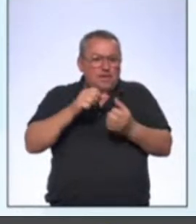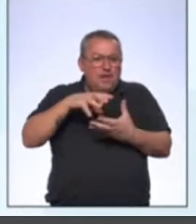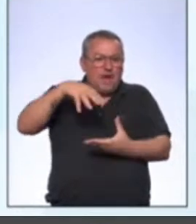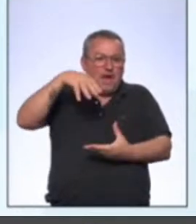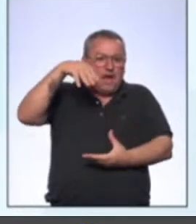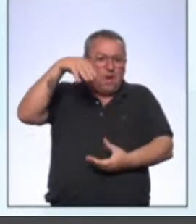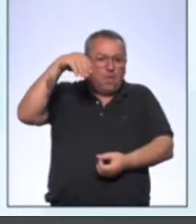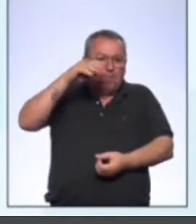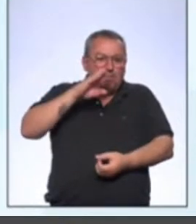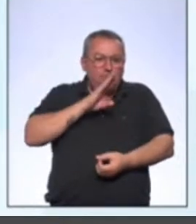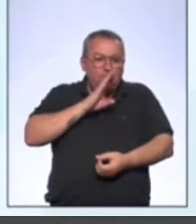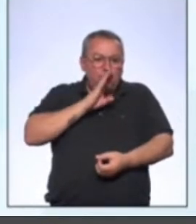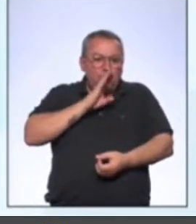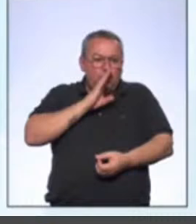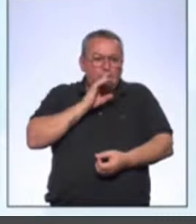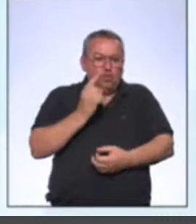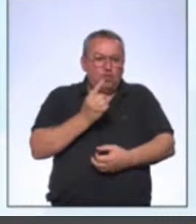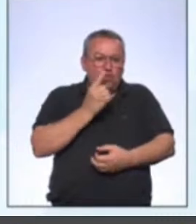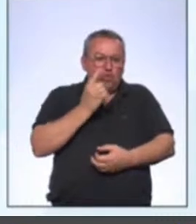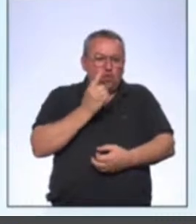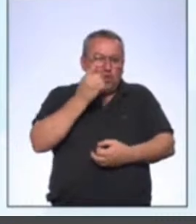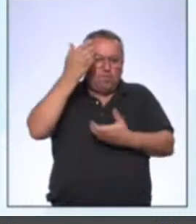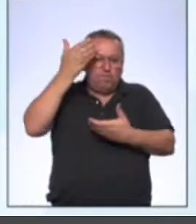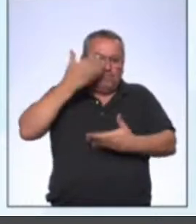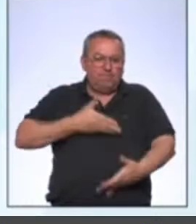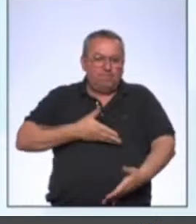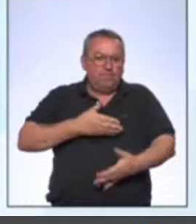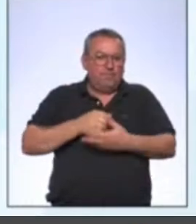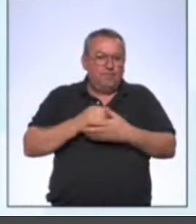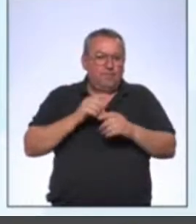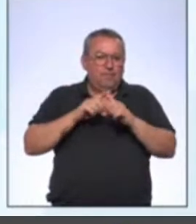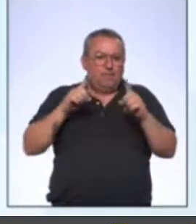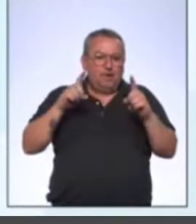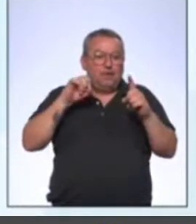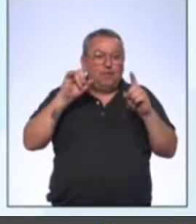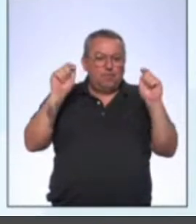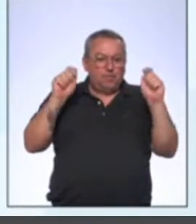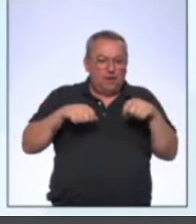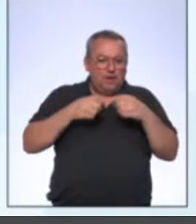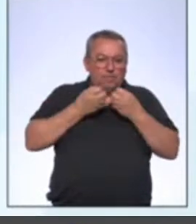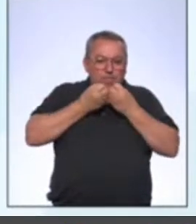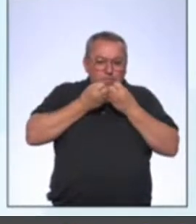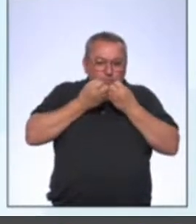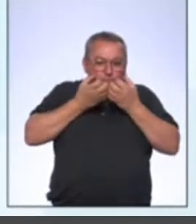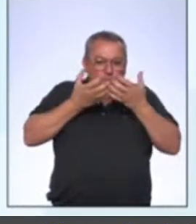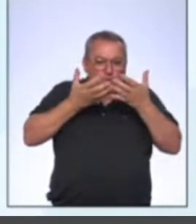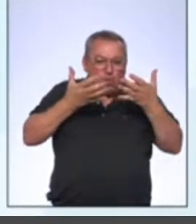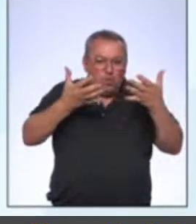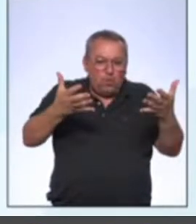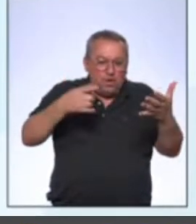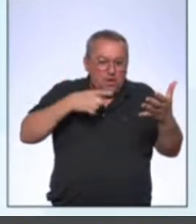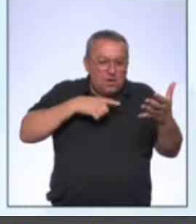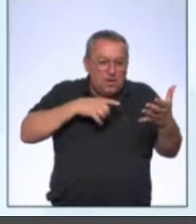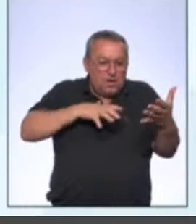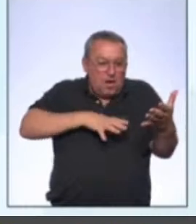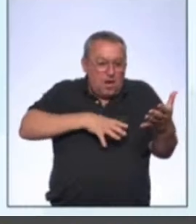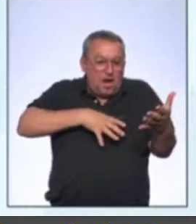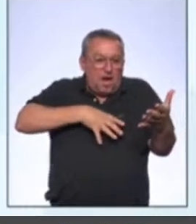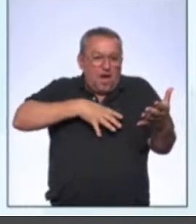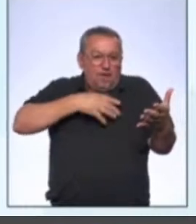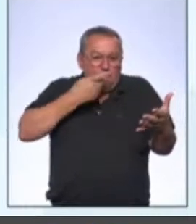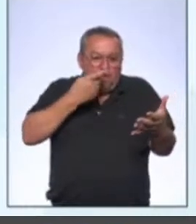nem fala, fica só, inteiramente. Mas se isto puder contar-lhe o que lhe ouso